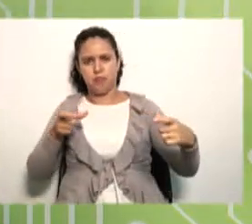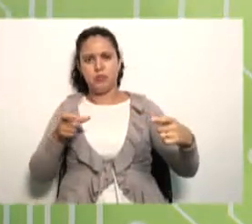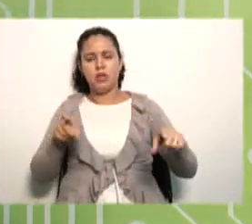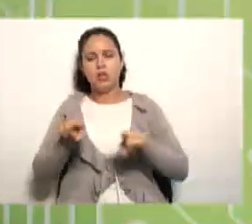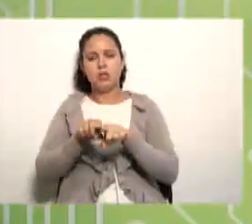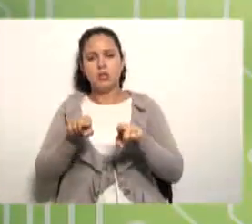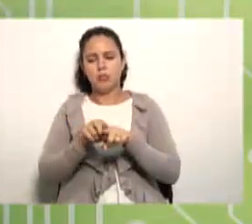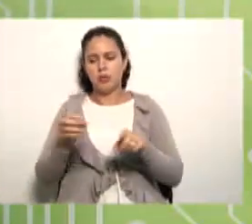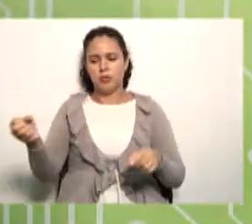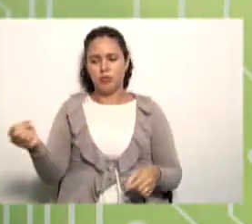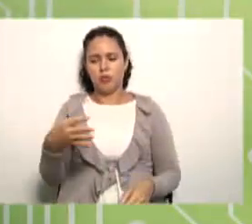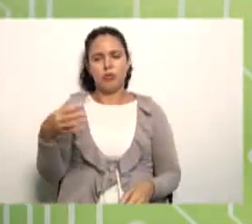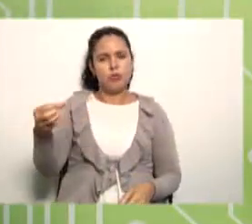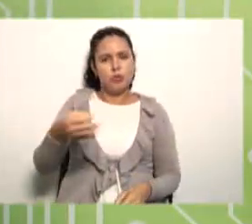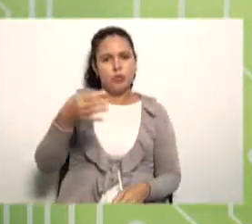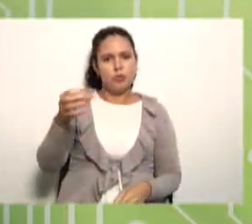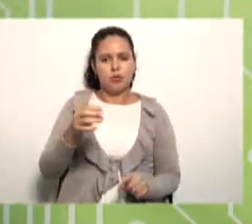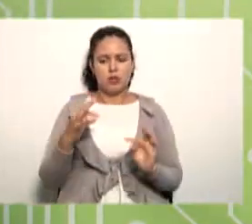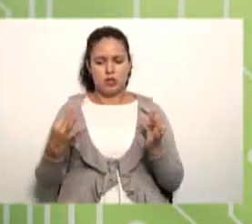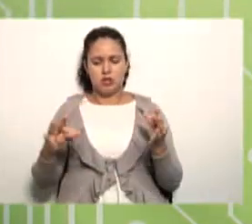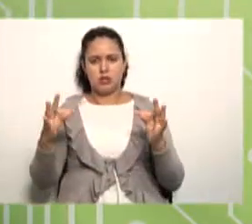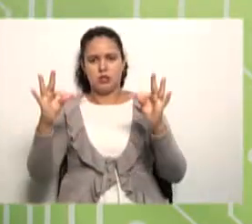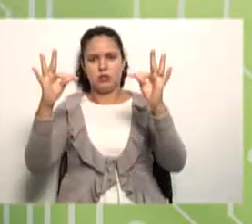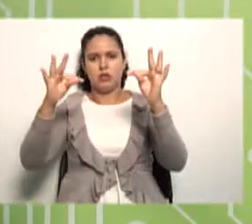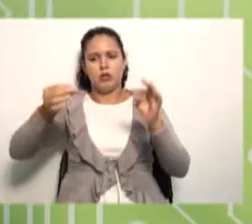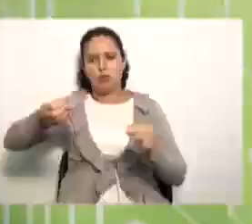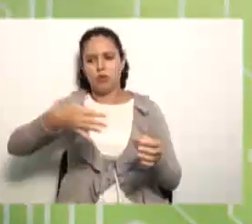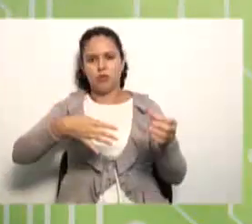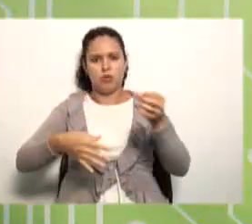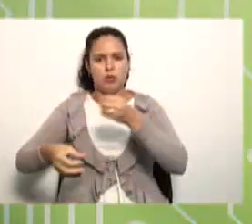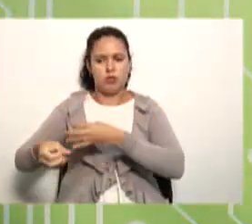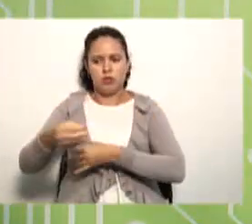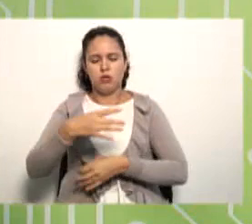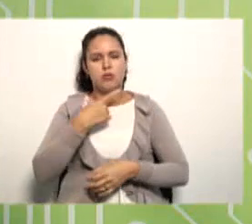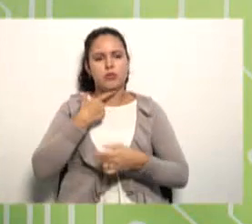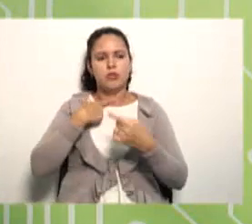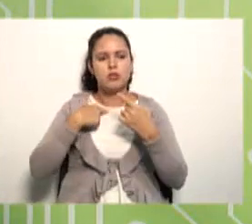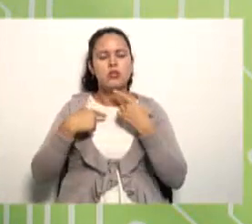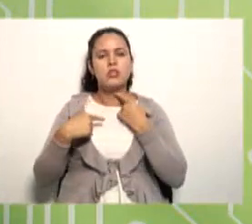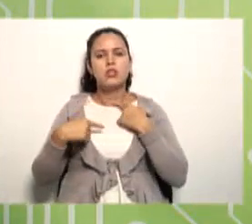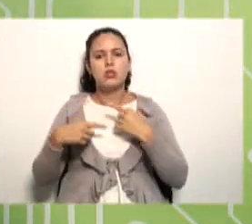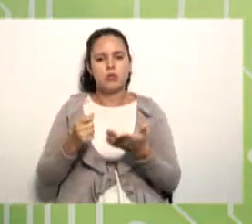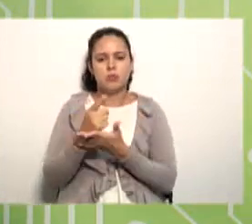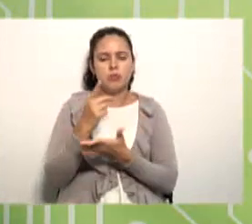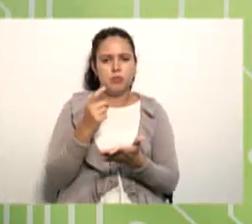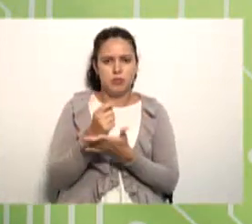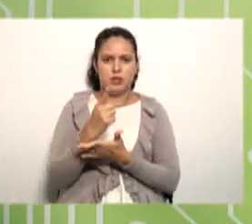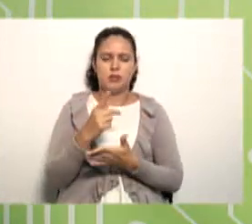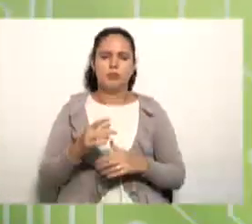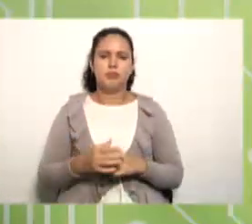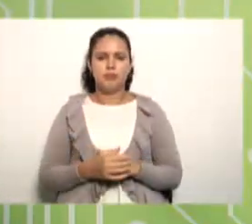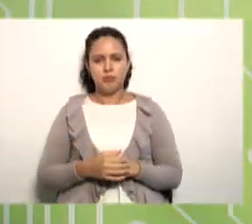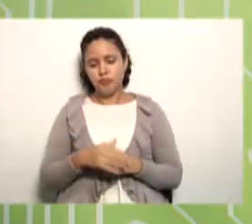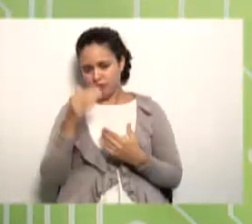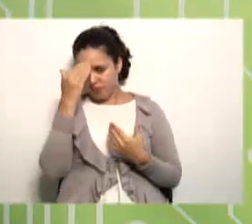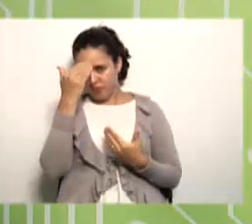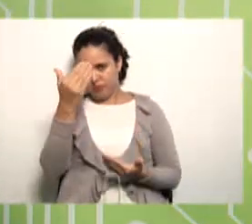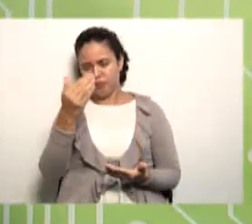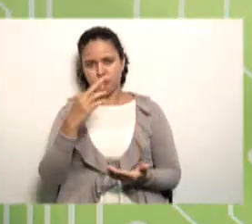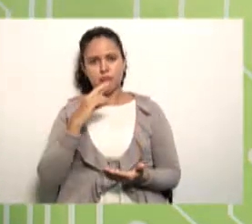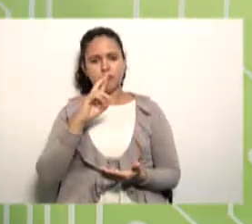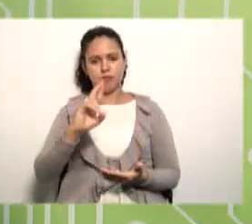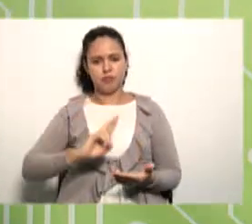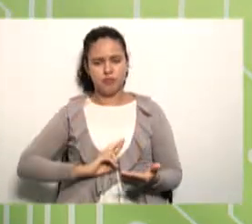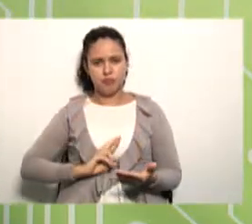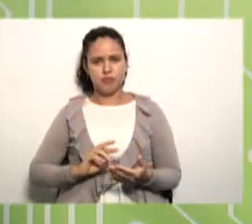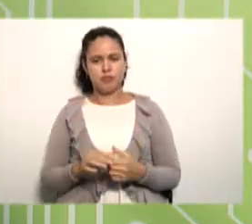coisas. Principalmente hoje em dia com a tecnologia é muito fácil exemplificar e observar isso. Ótima participação, obrigado pela resposta.